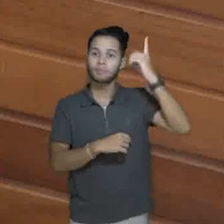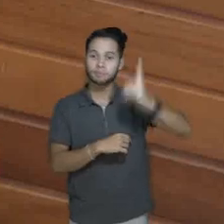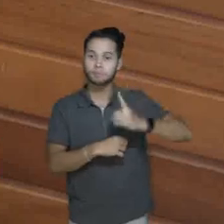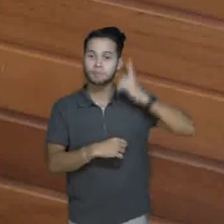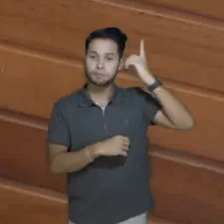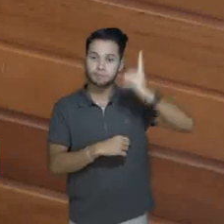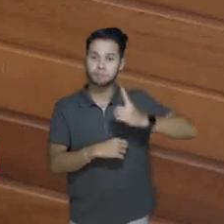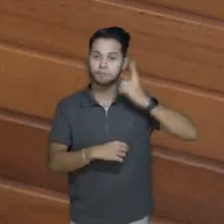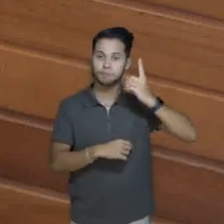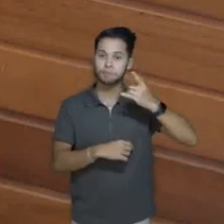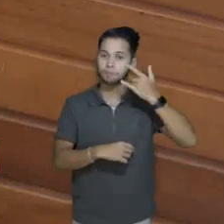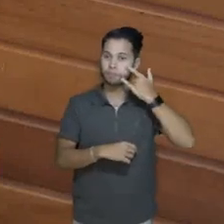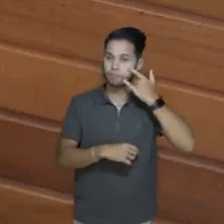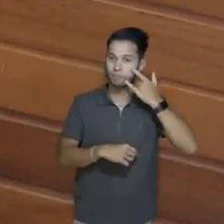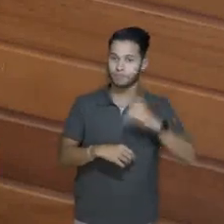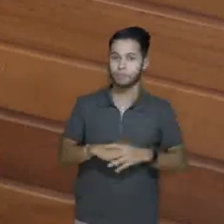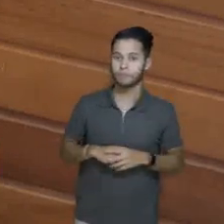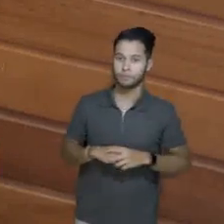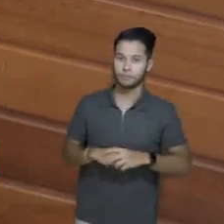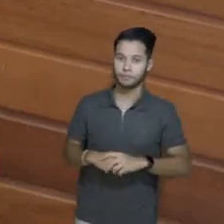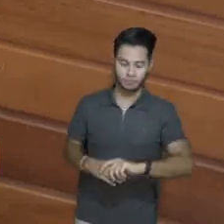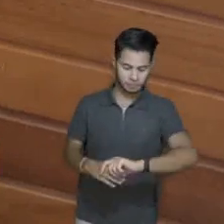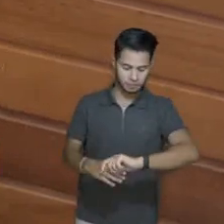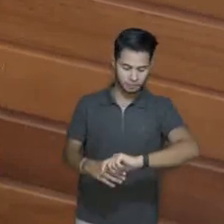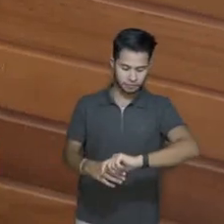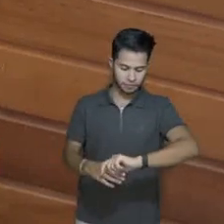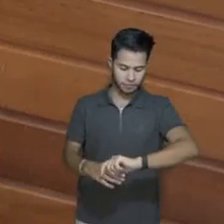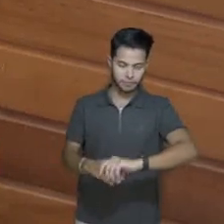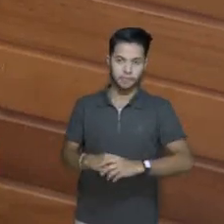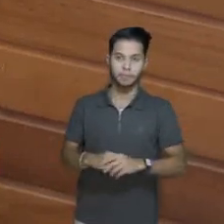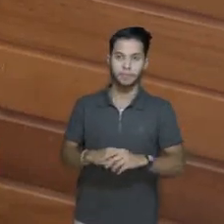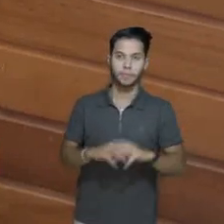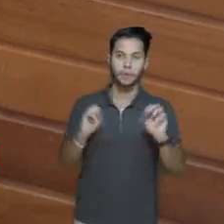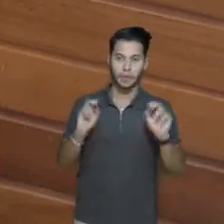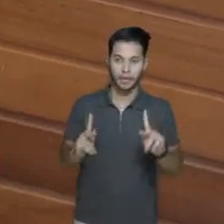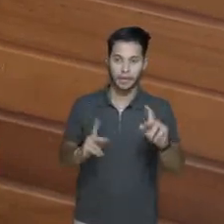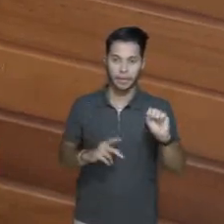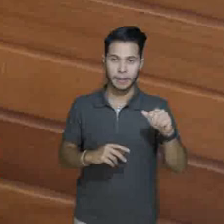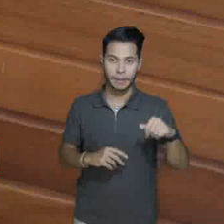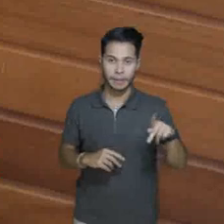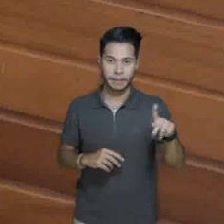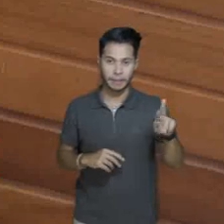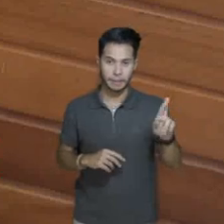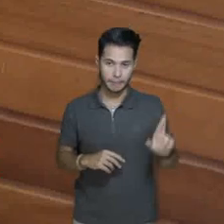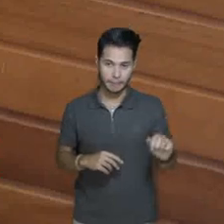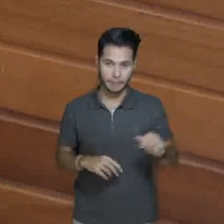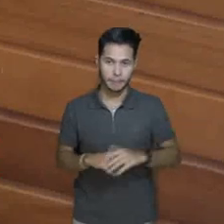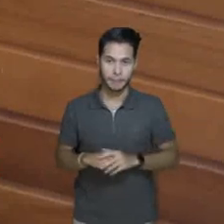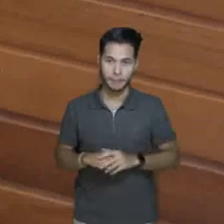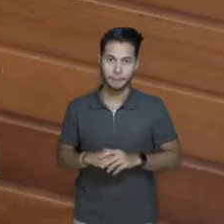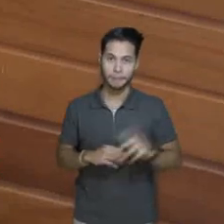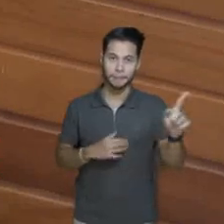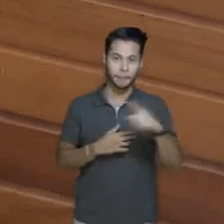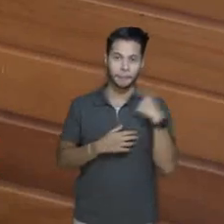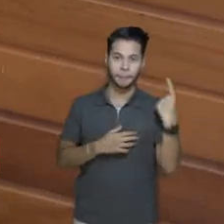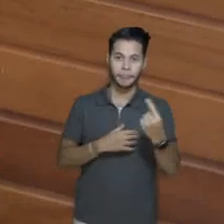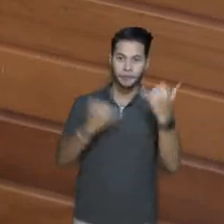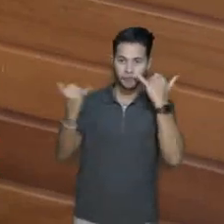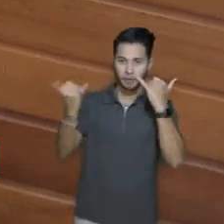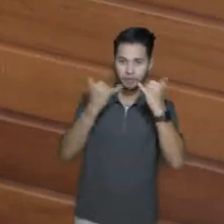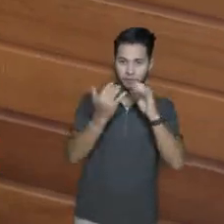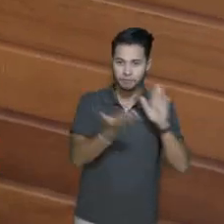sempre é bom vender o peixe de cada um parceiro que traz ideia né Samara a ideia como eu disse ela a gente vai pegando ideias e e